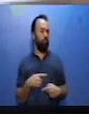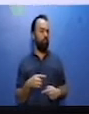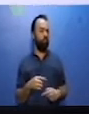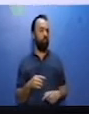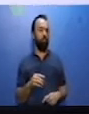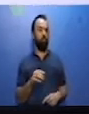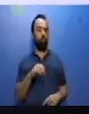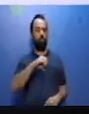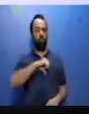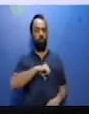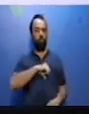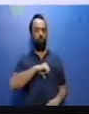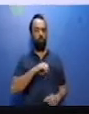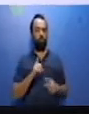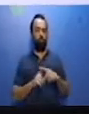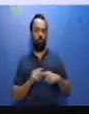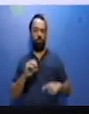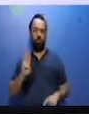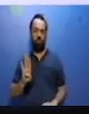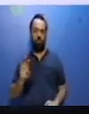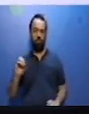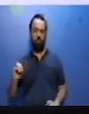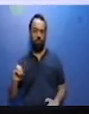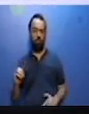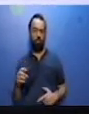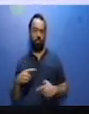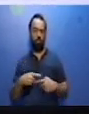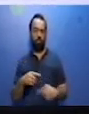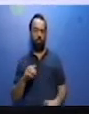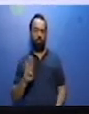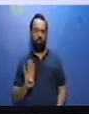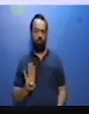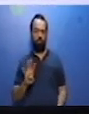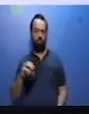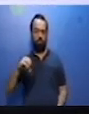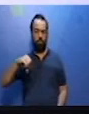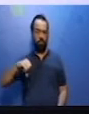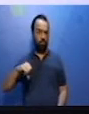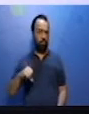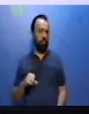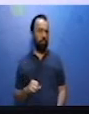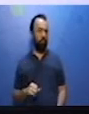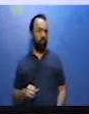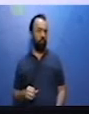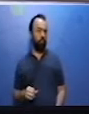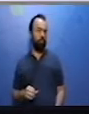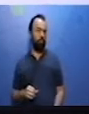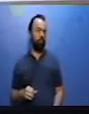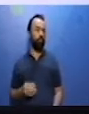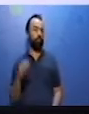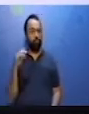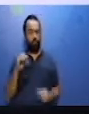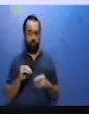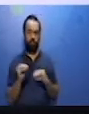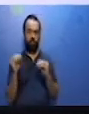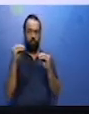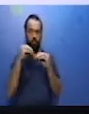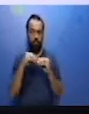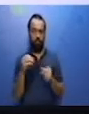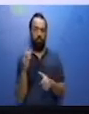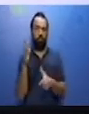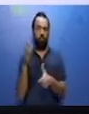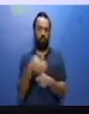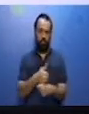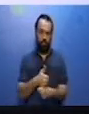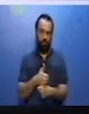a 49 e agora eu tenho delta eu tenho aí o beijos e agora substituir na